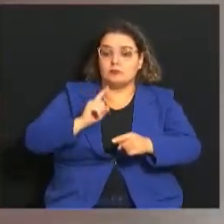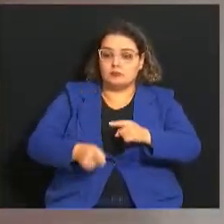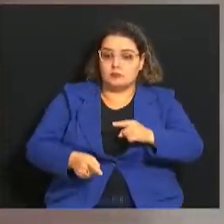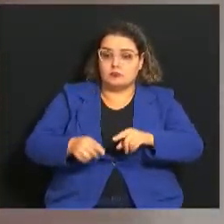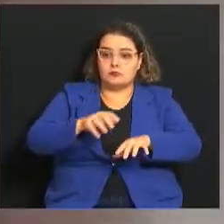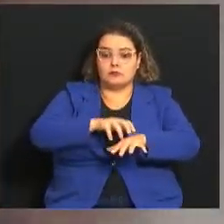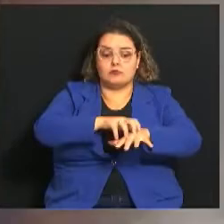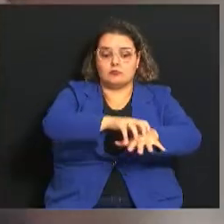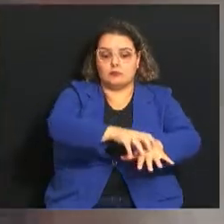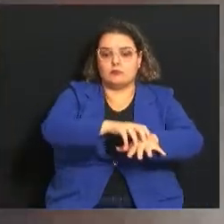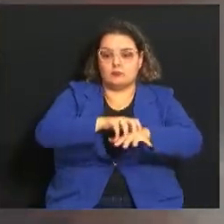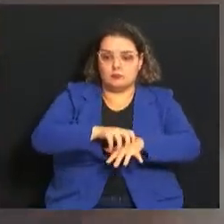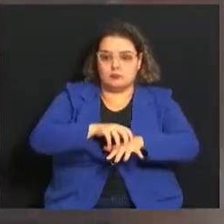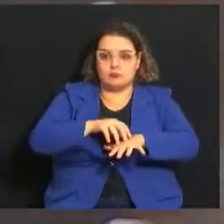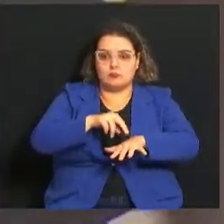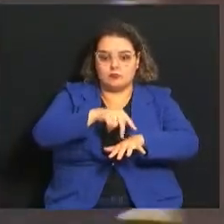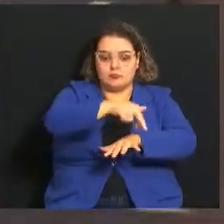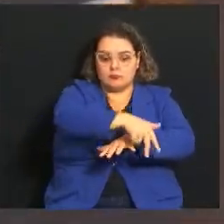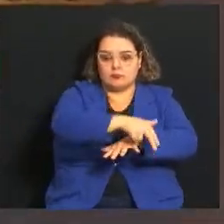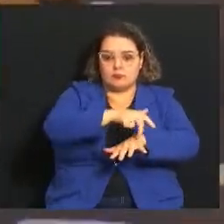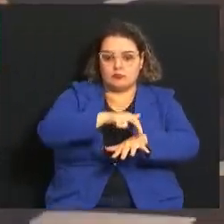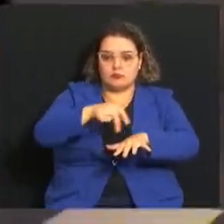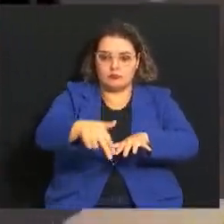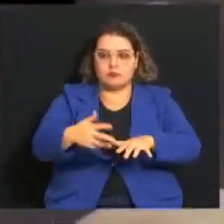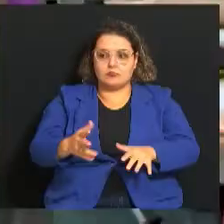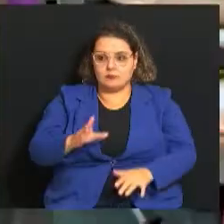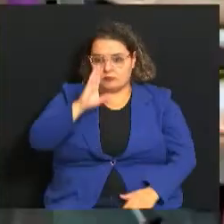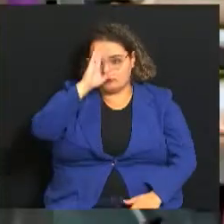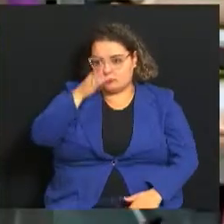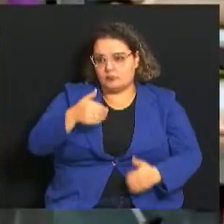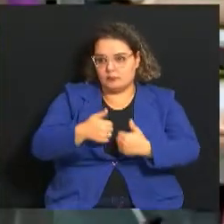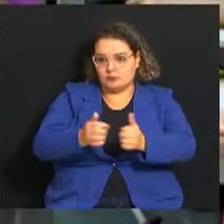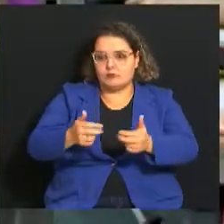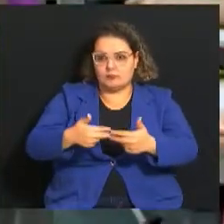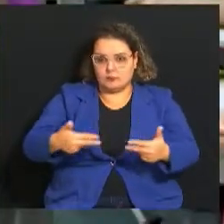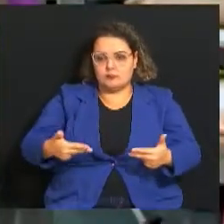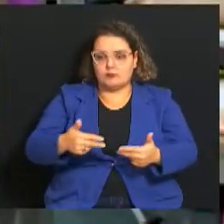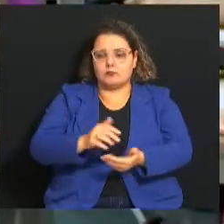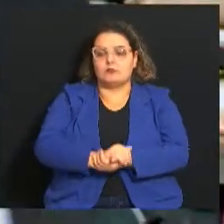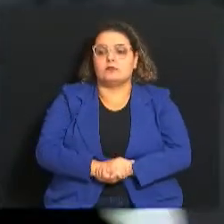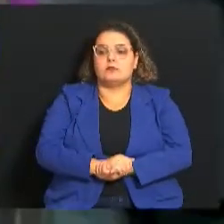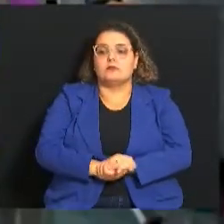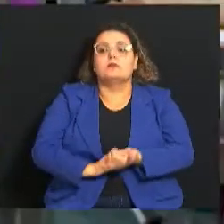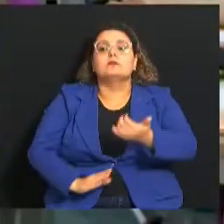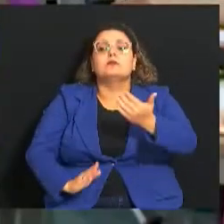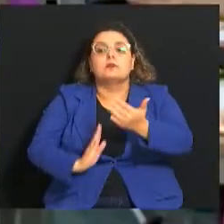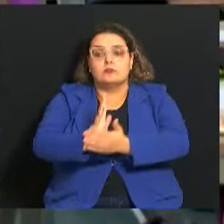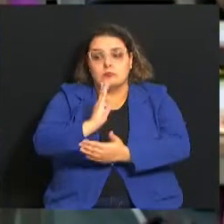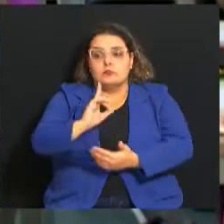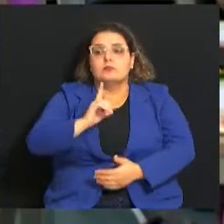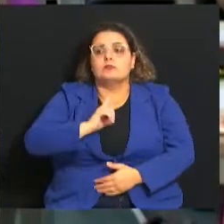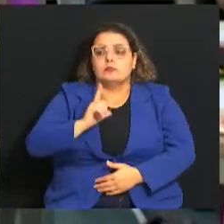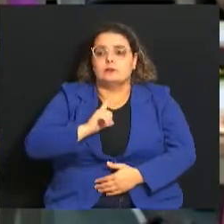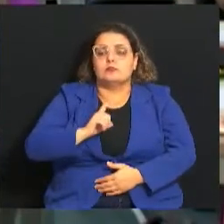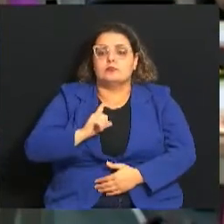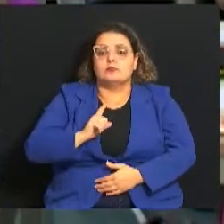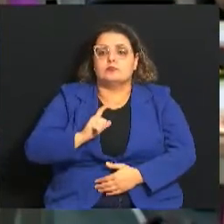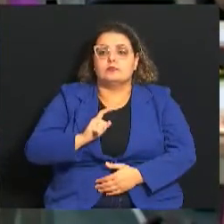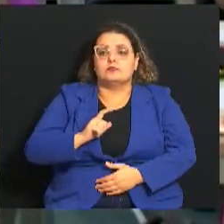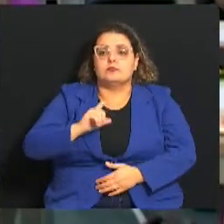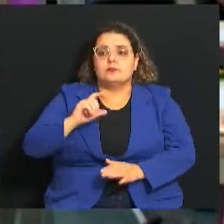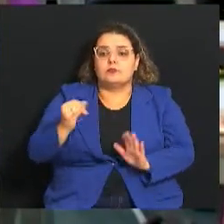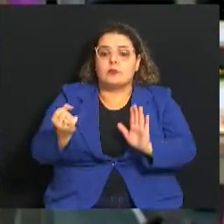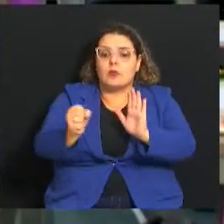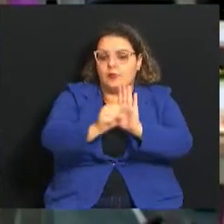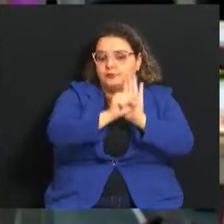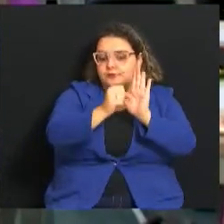desembarque de passageiros nas faixas preferenciais de ônibus. Se isso vier a ser aprovado, elas vão ter uma identificação para que só